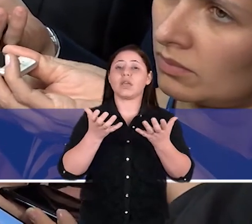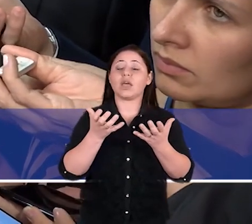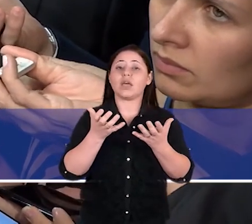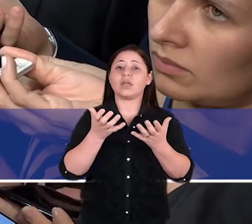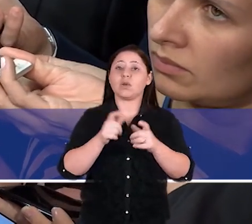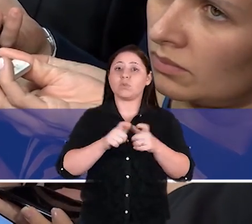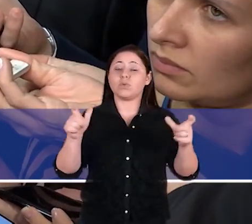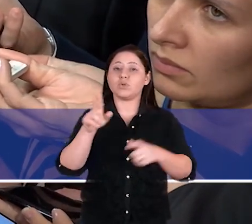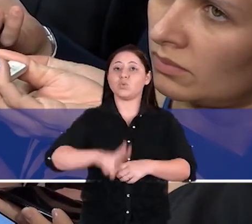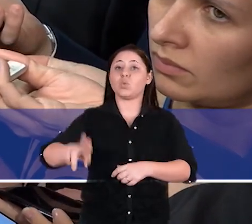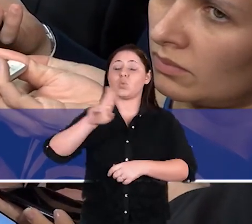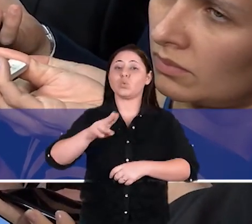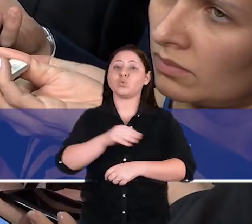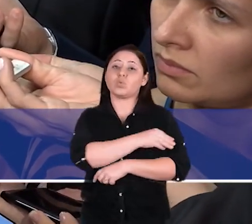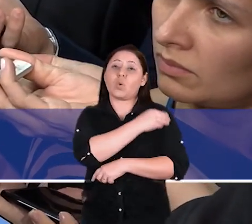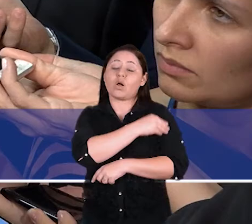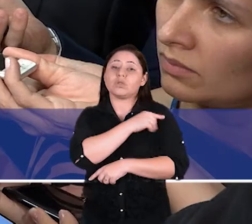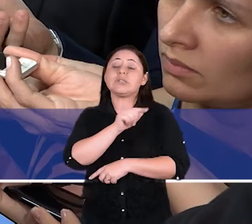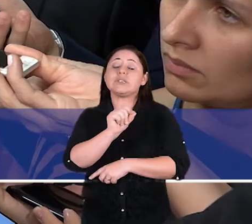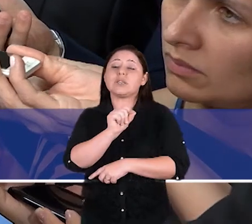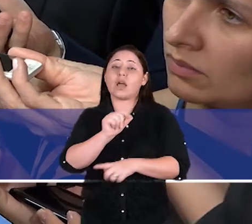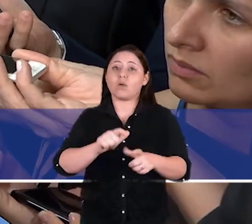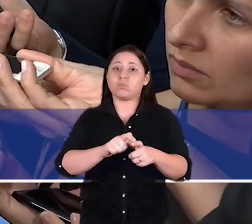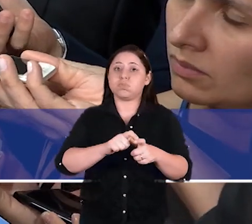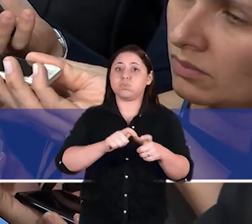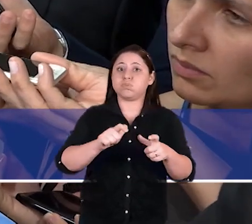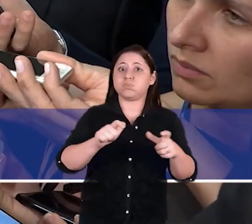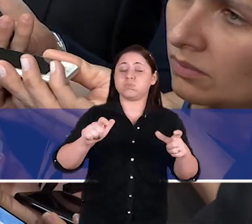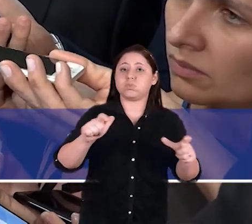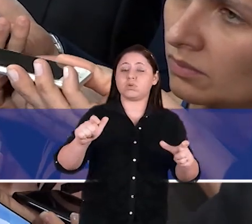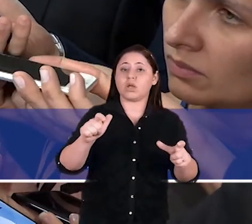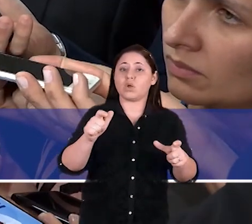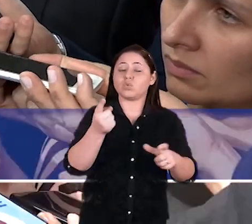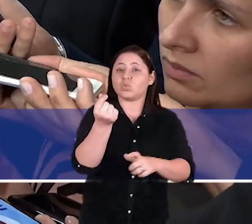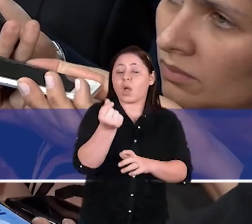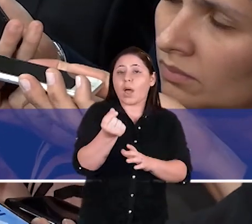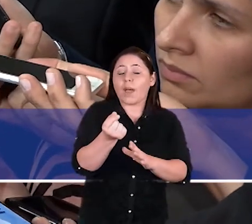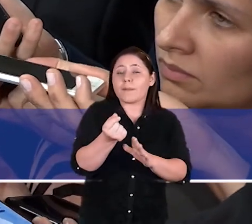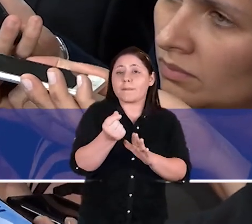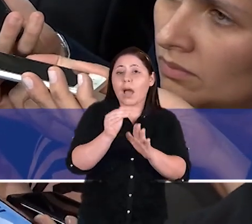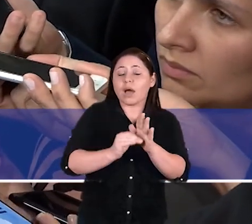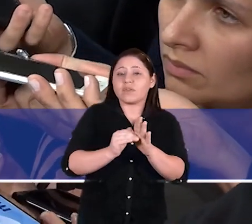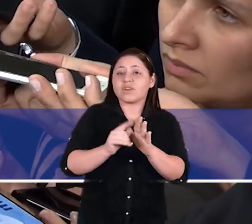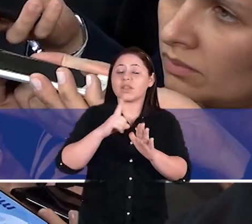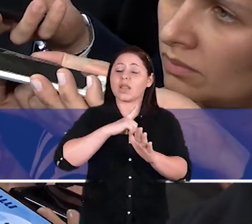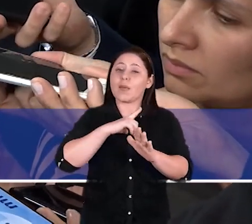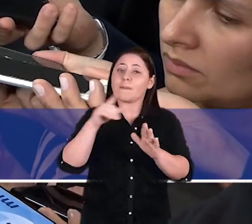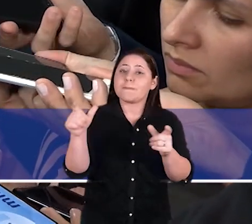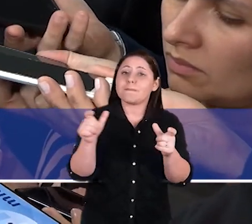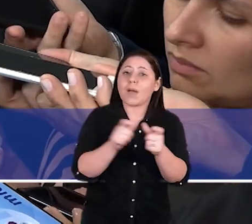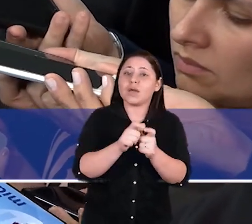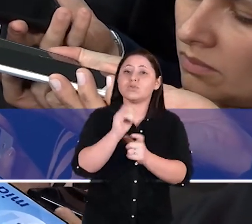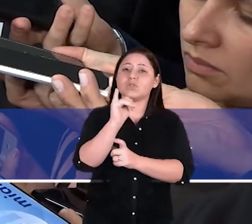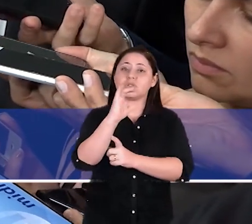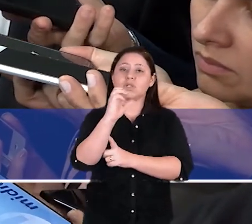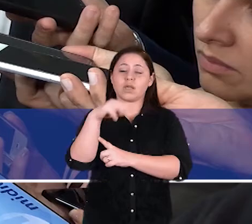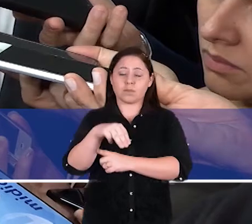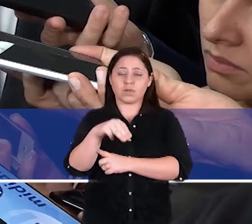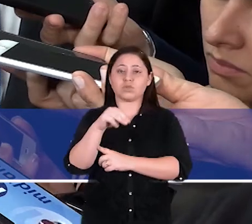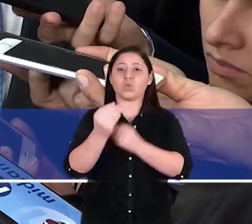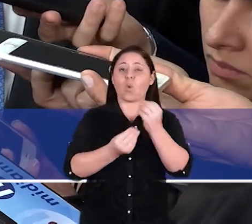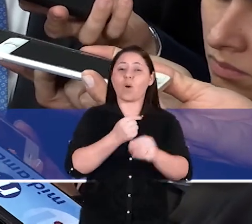nós queremos que aumente o consumo de álcool. Então, se aumentar o consumo de álcool num preço mais barato, você vai ter menos ICMS. Vai depender